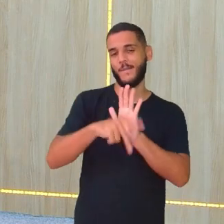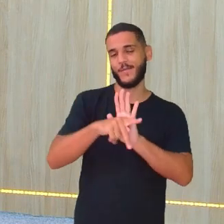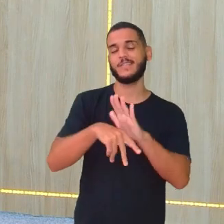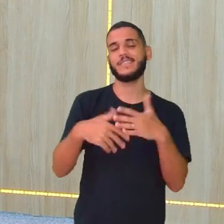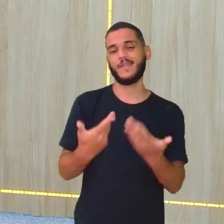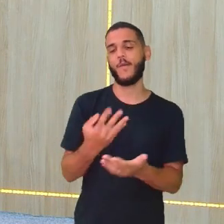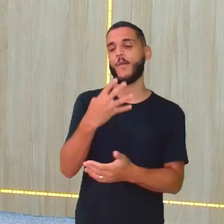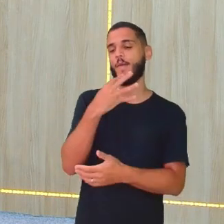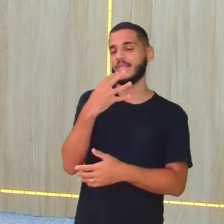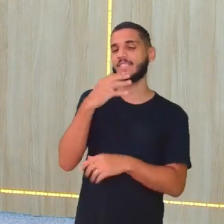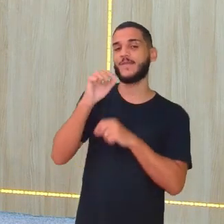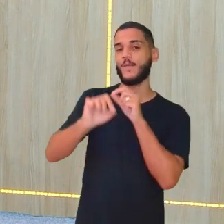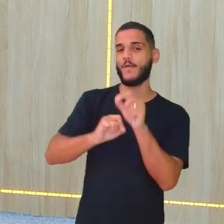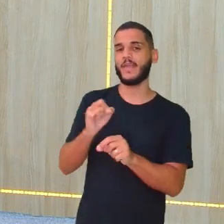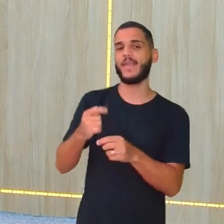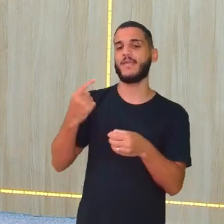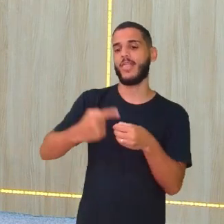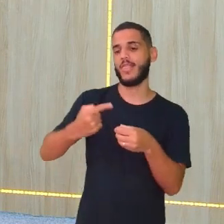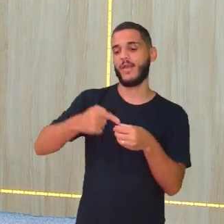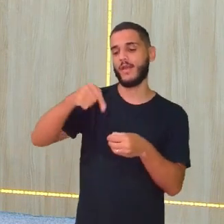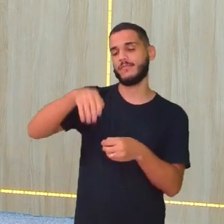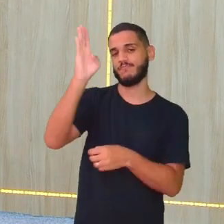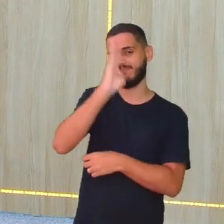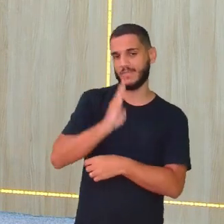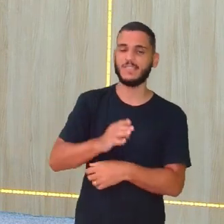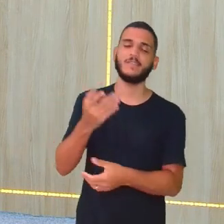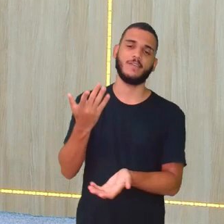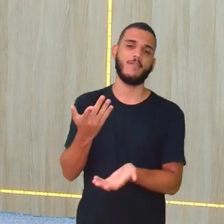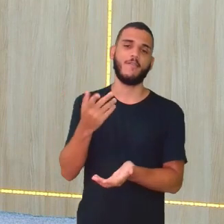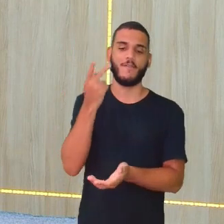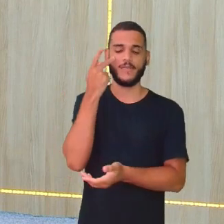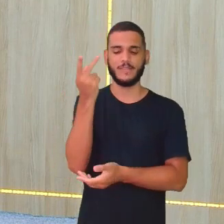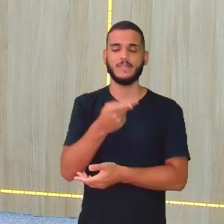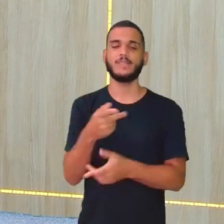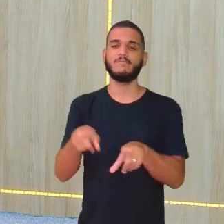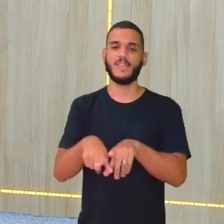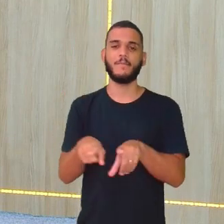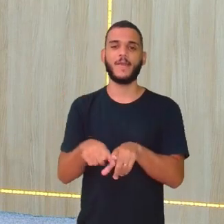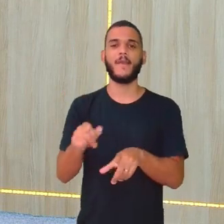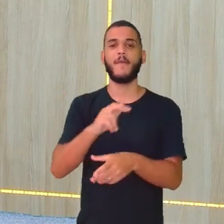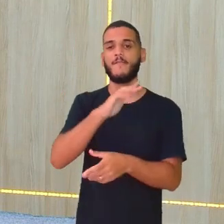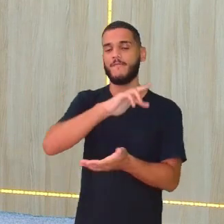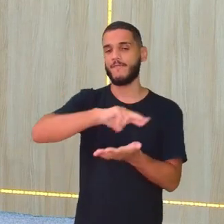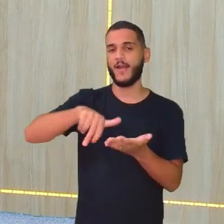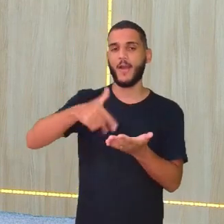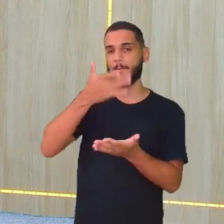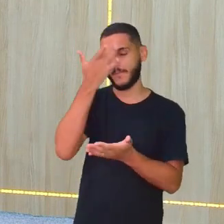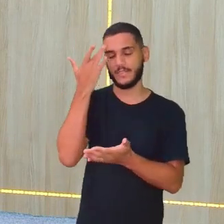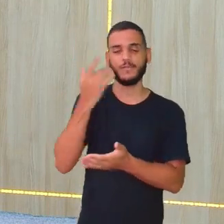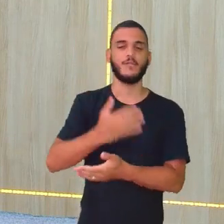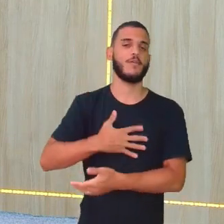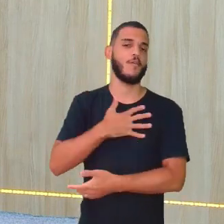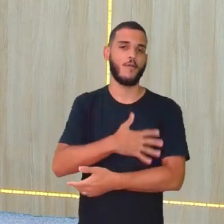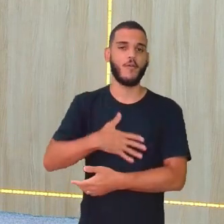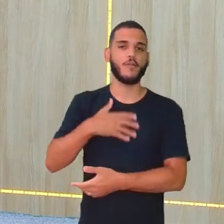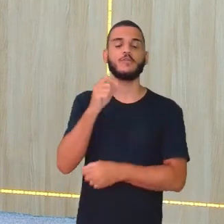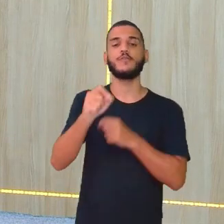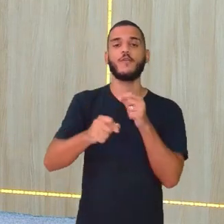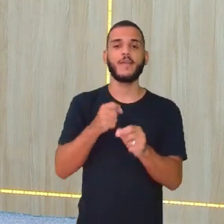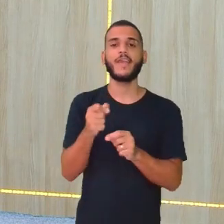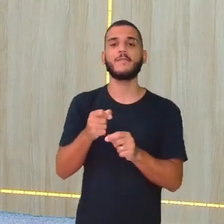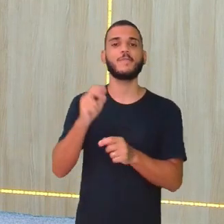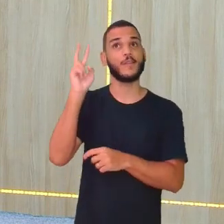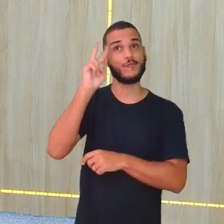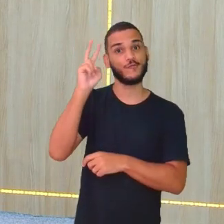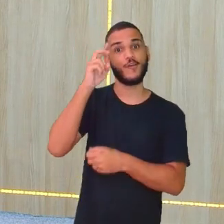sertão, conhecendo um pouco sobre interiores do Brasil de uma maneira geral, tem muita gente que gosta de contar história, tem gente que gosta de causos,